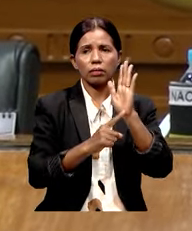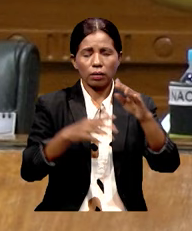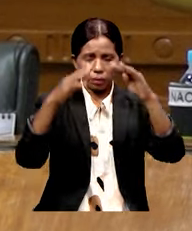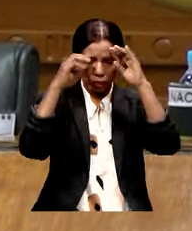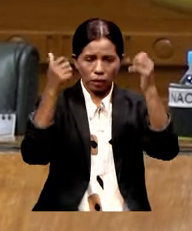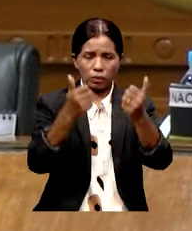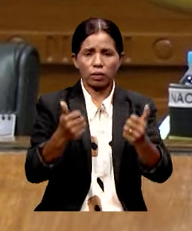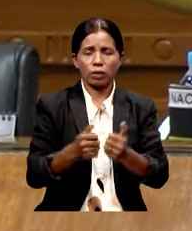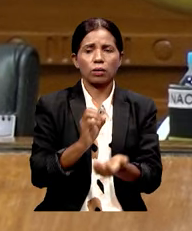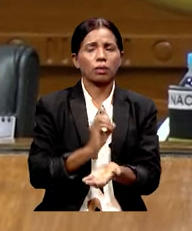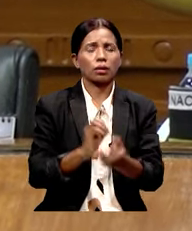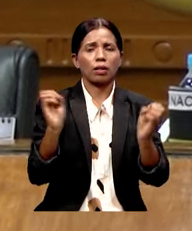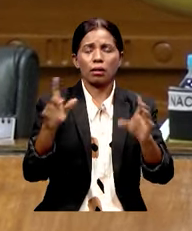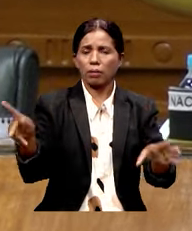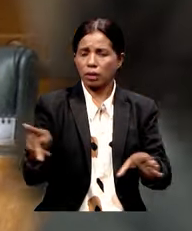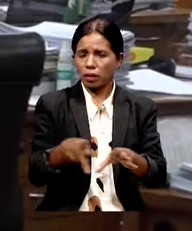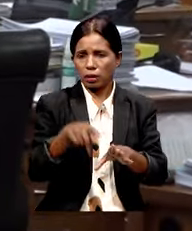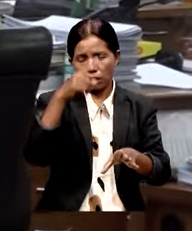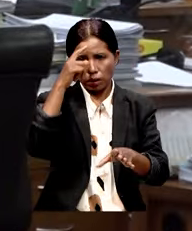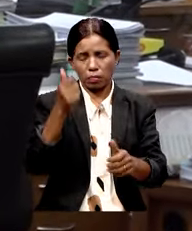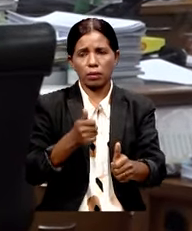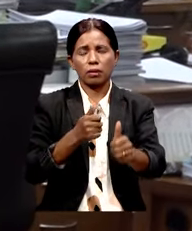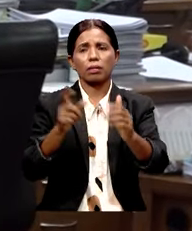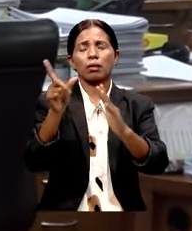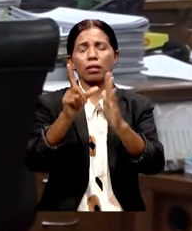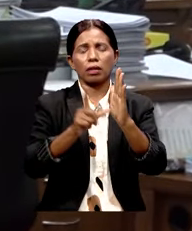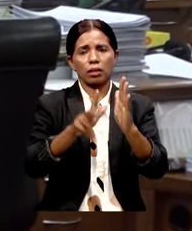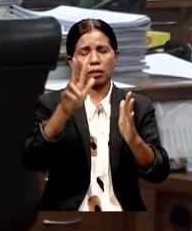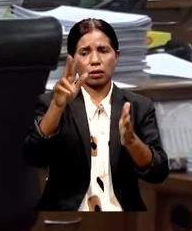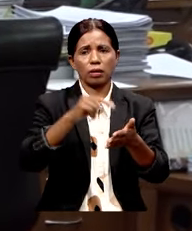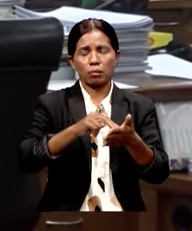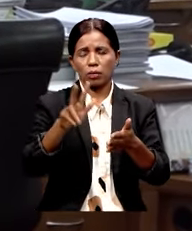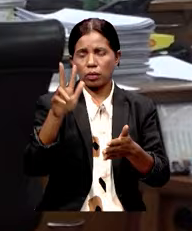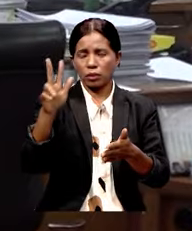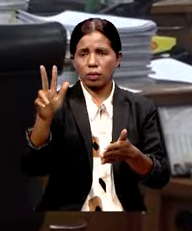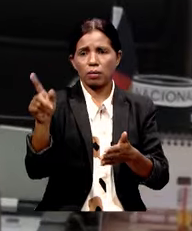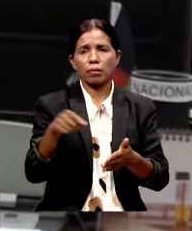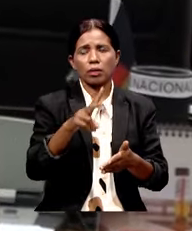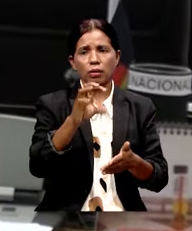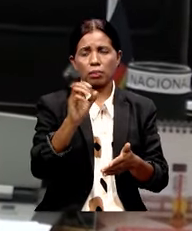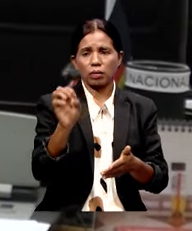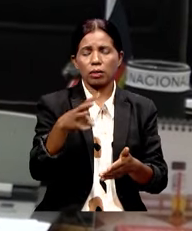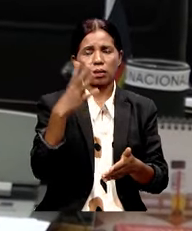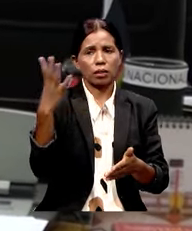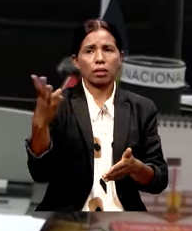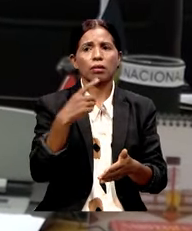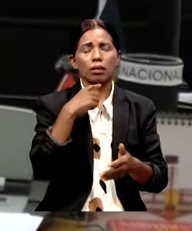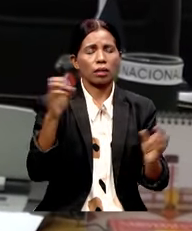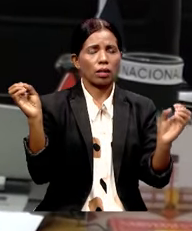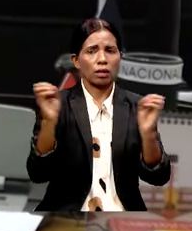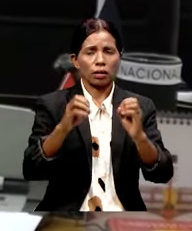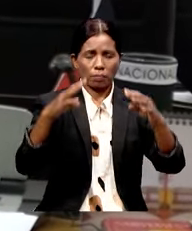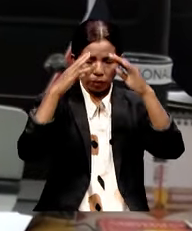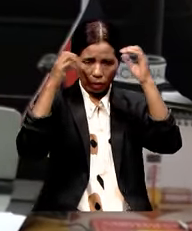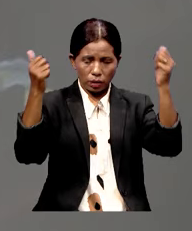presidente autoridade Rewa la marca presença tamba tuir alteração da toluk balei número toluk bara ringrosan resinghat Arsenio Paisão Banu la osona